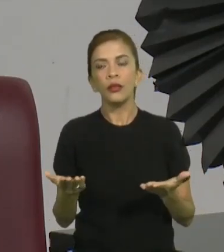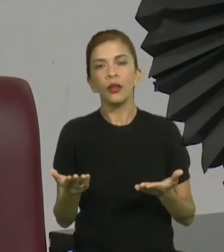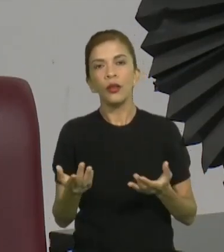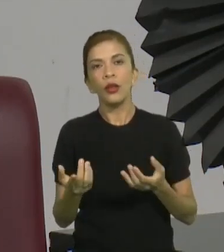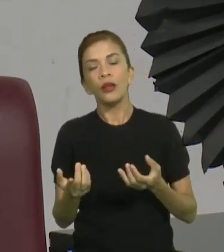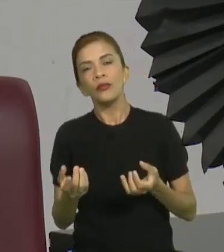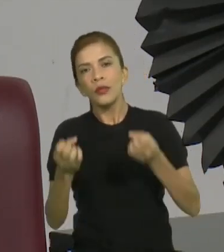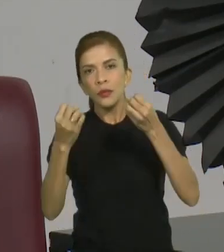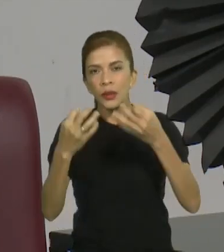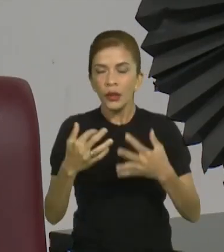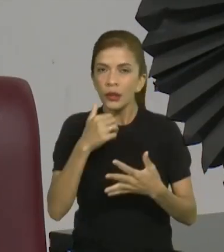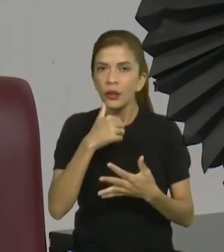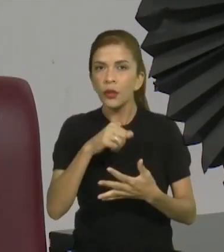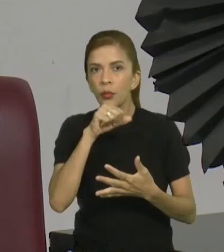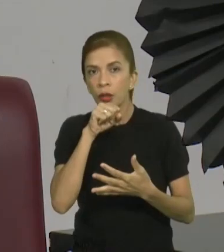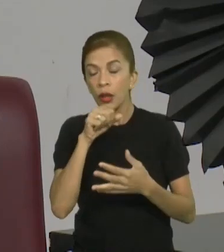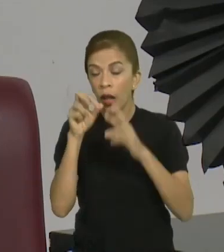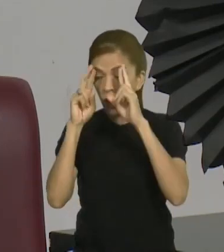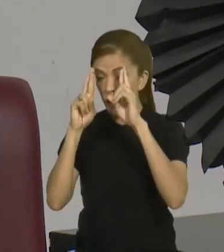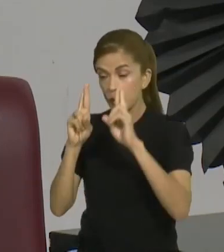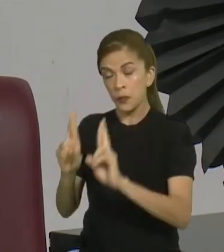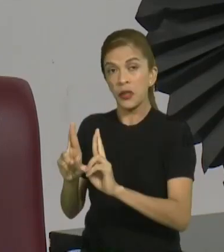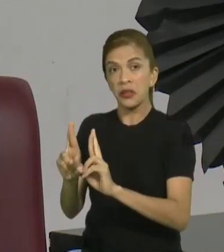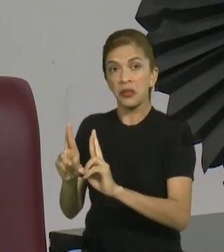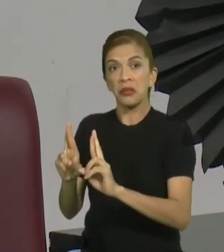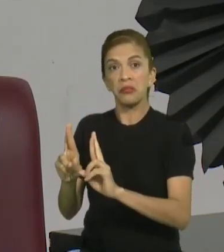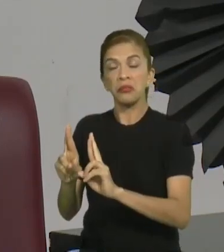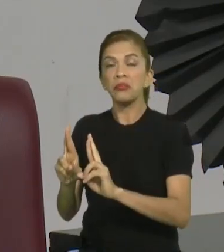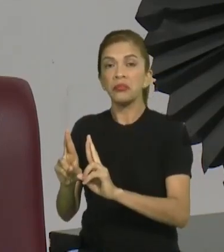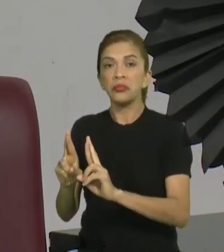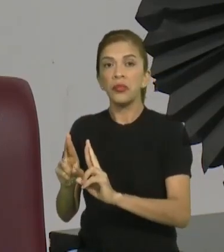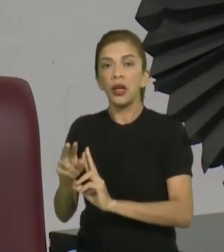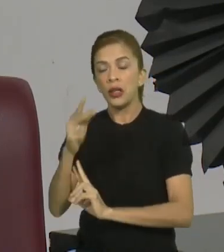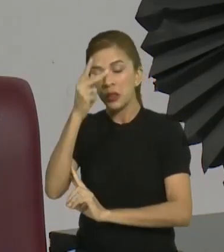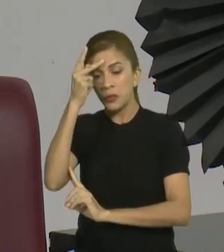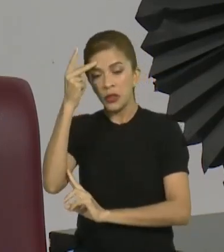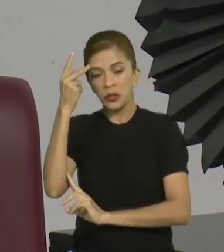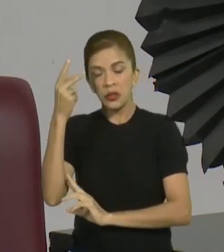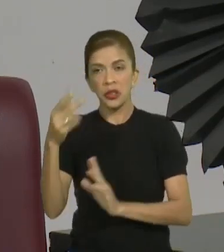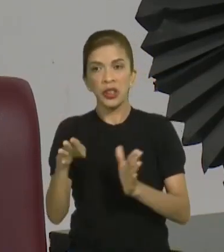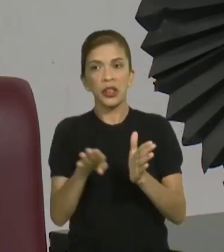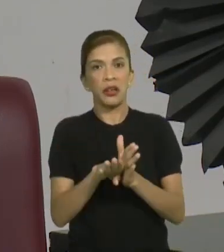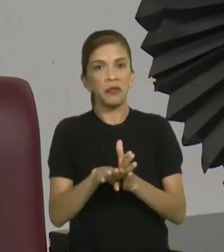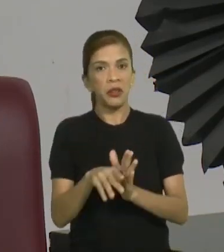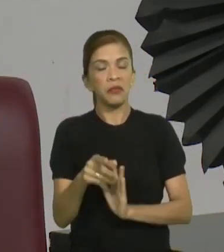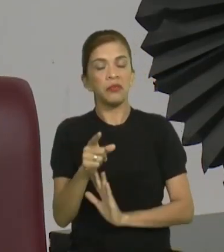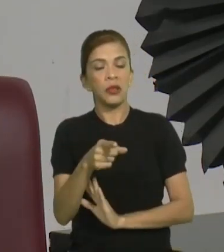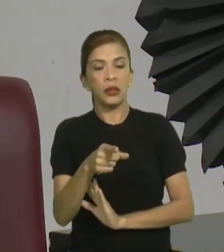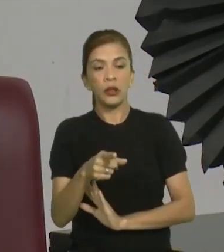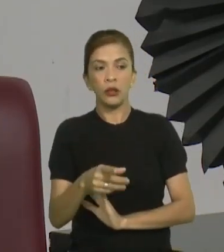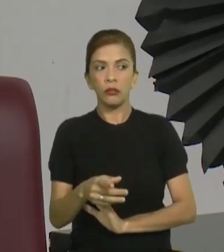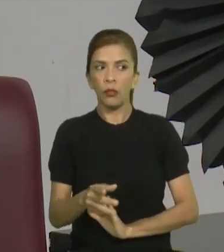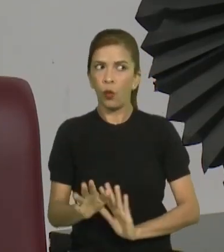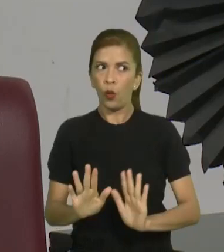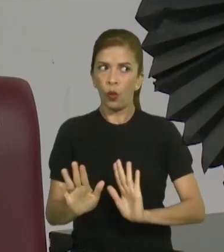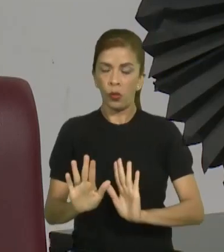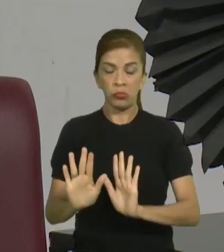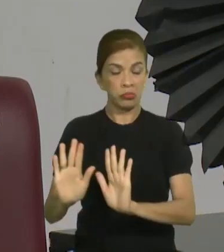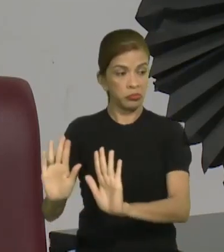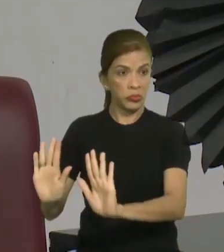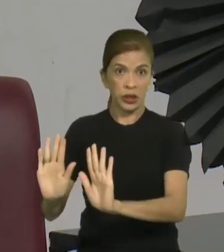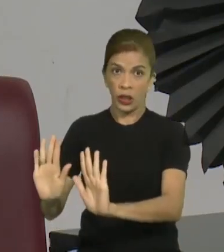mãe, ela sempre foi muito respeitada. Então, as pessoas, quando chegavam, o povo dizia assim, não mexe com ela